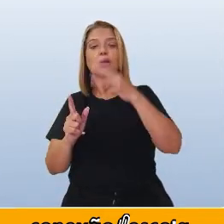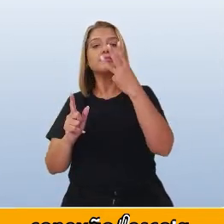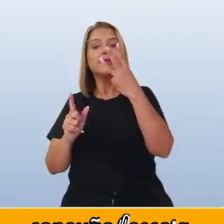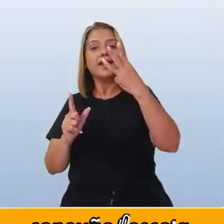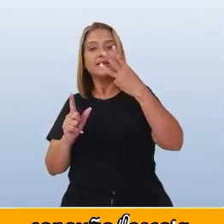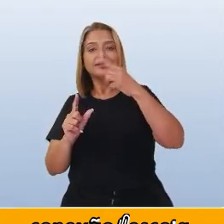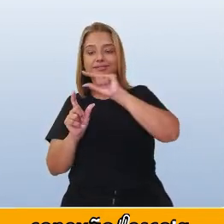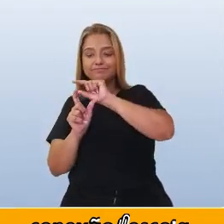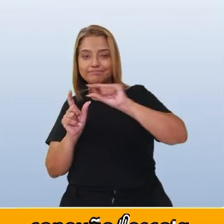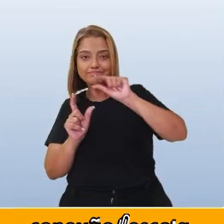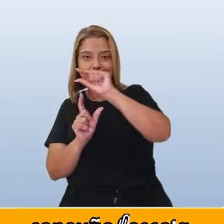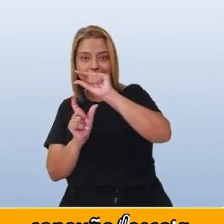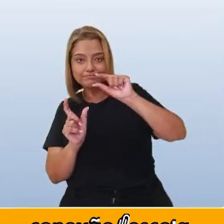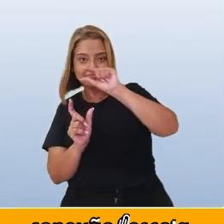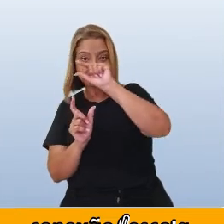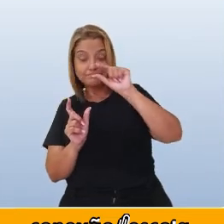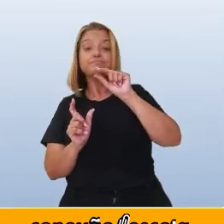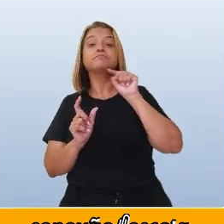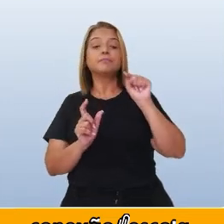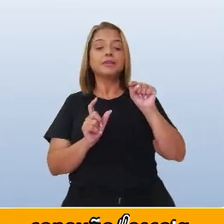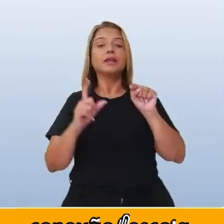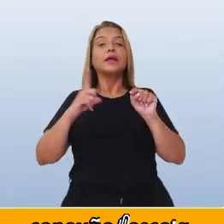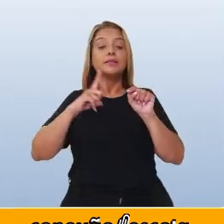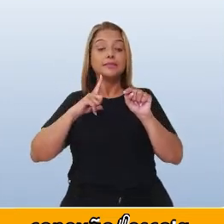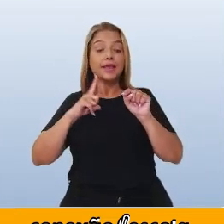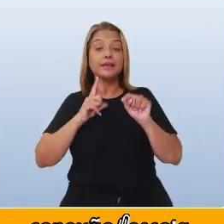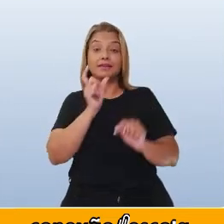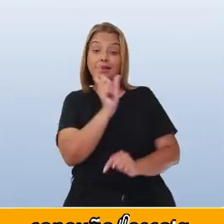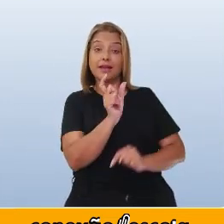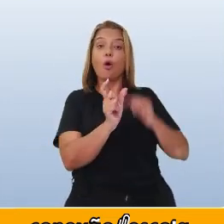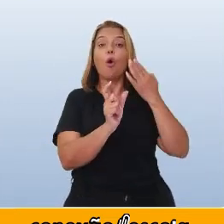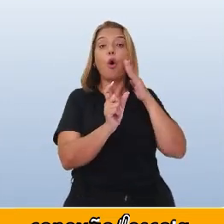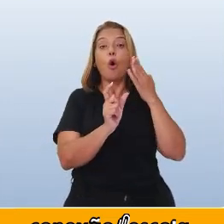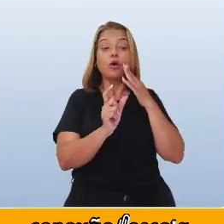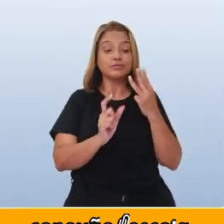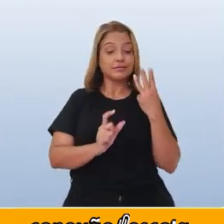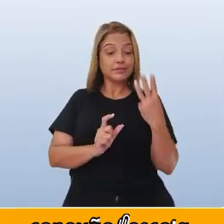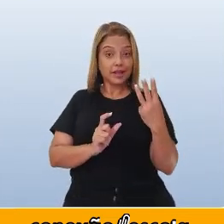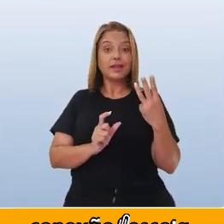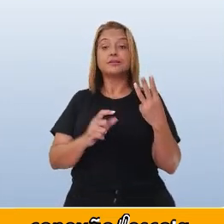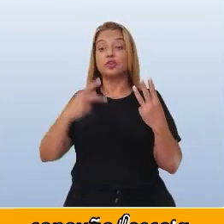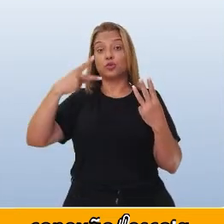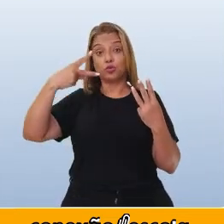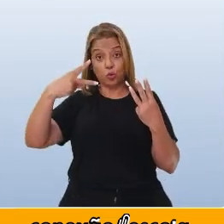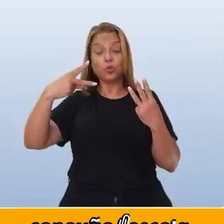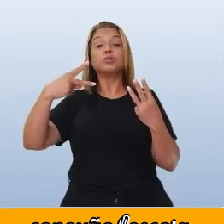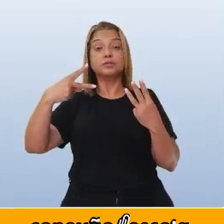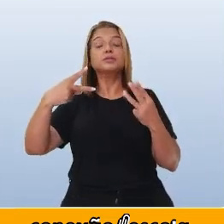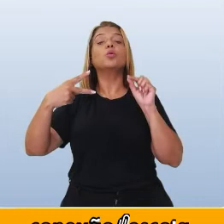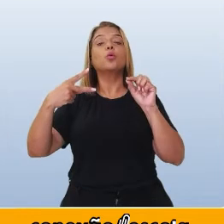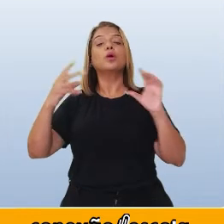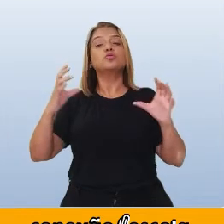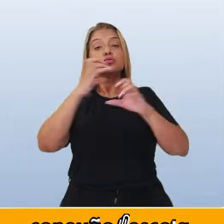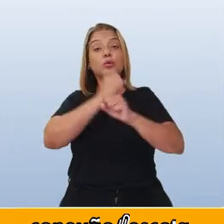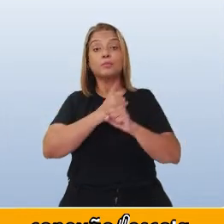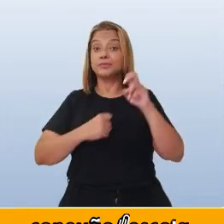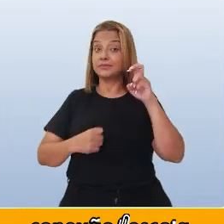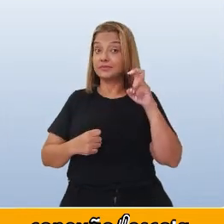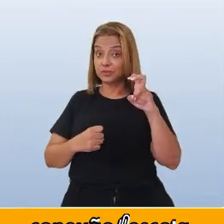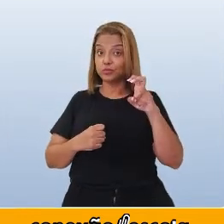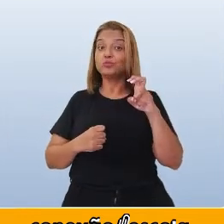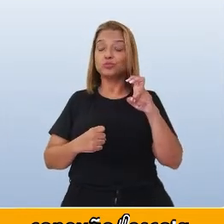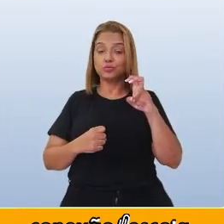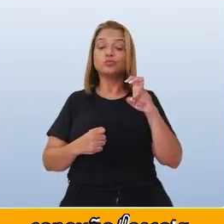nós temos 5 partes destacadas. 5 partes de